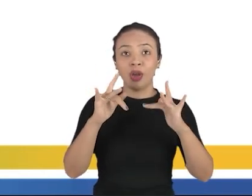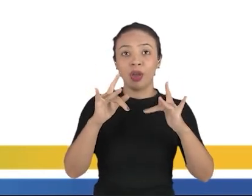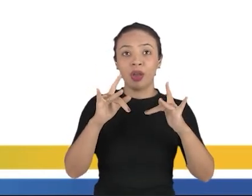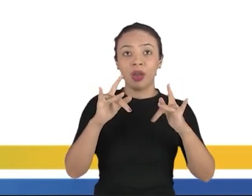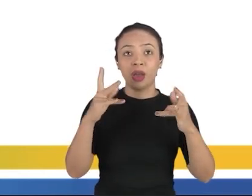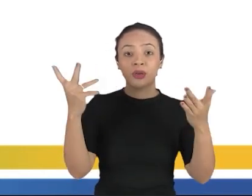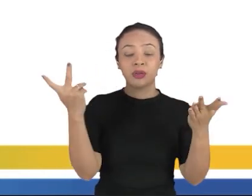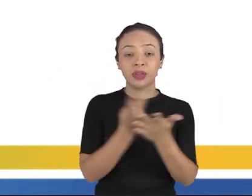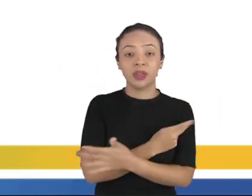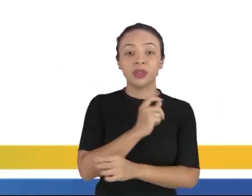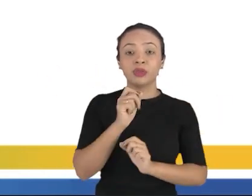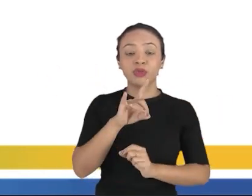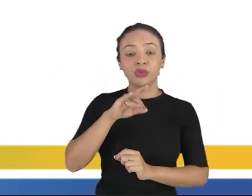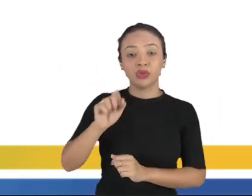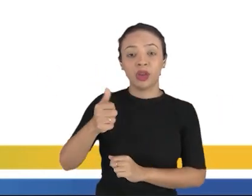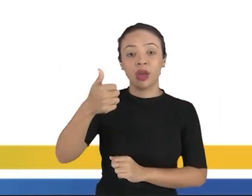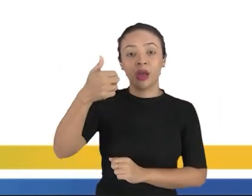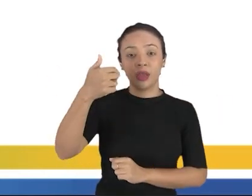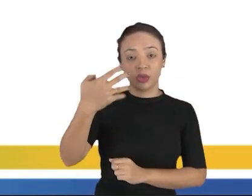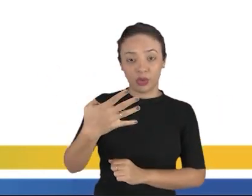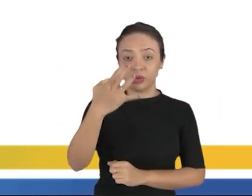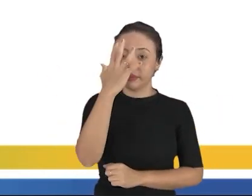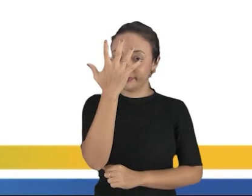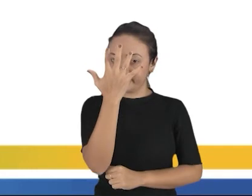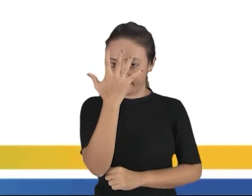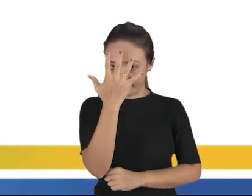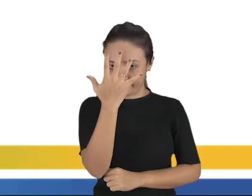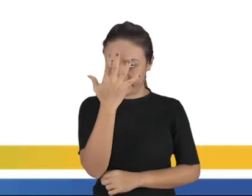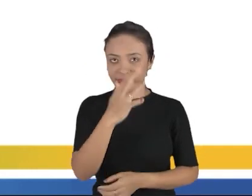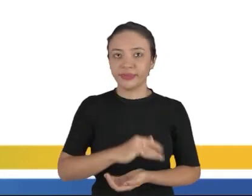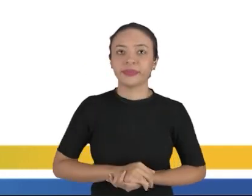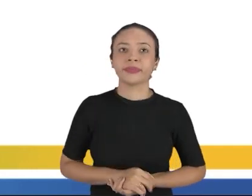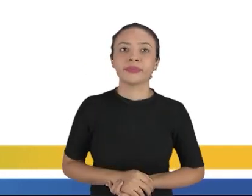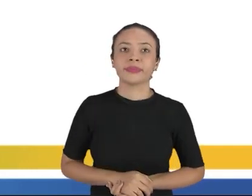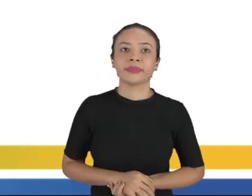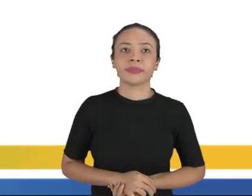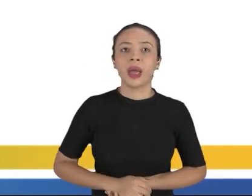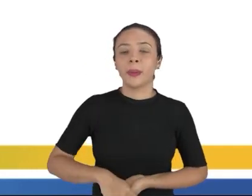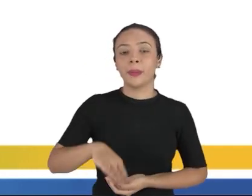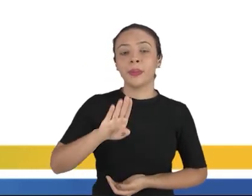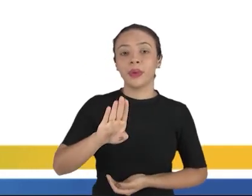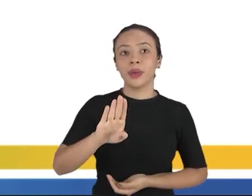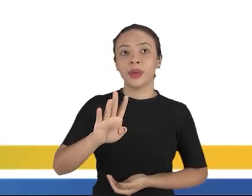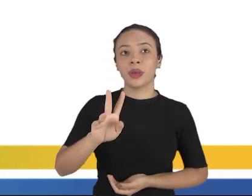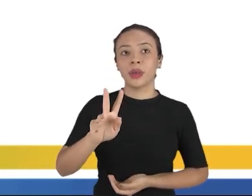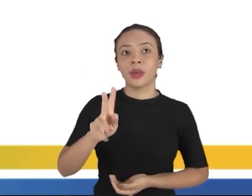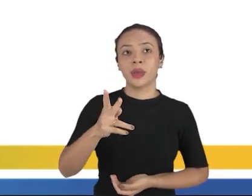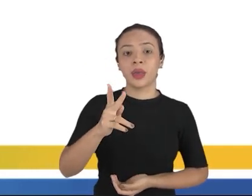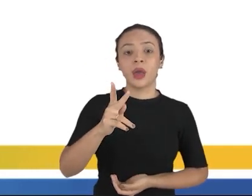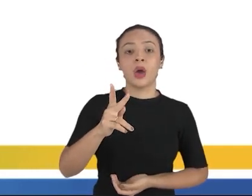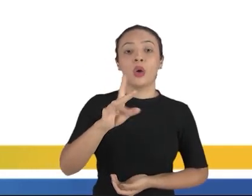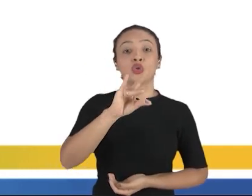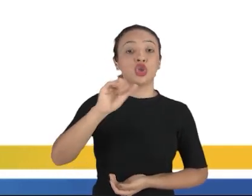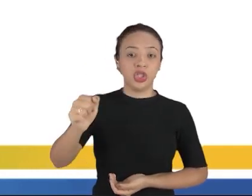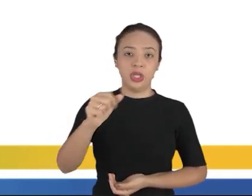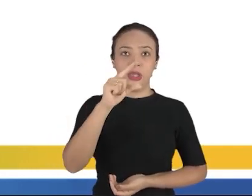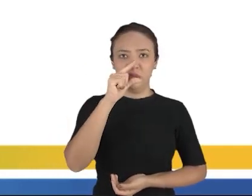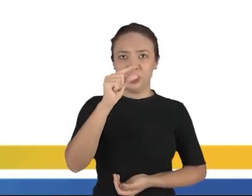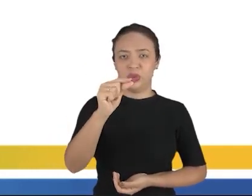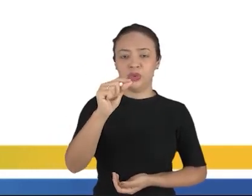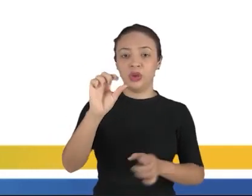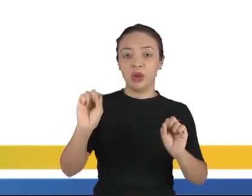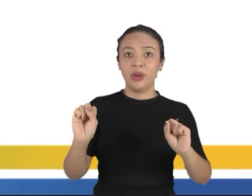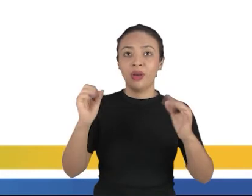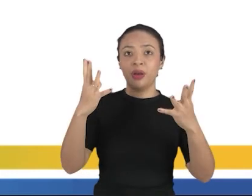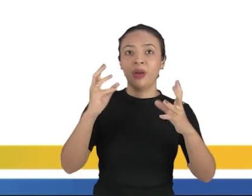February 14th, no dia 14 de fevereiro, que é o dia de São Valentim. Na letra B, o Halloween é comemorado,